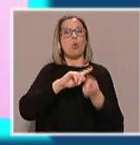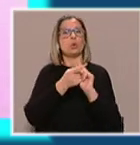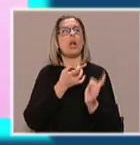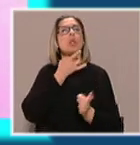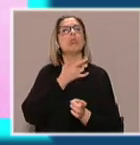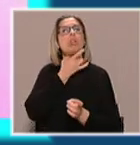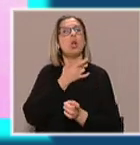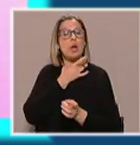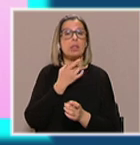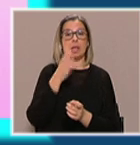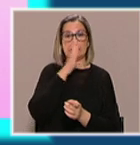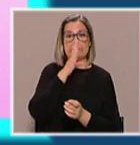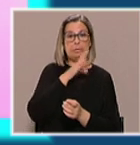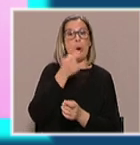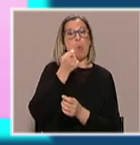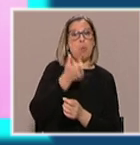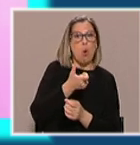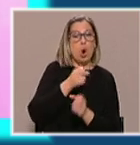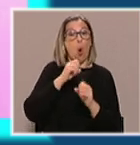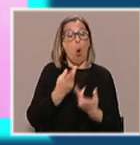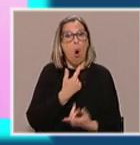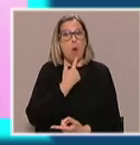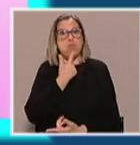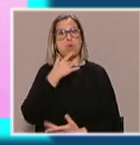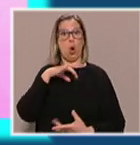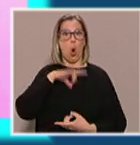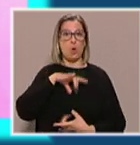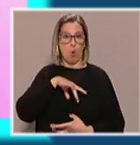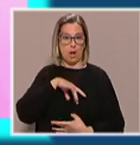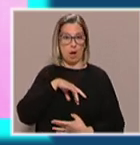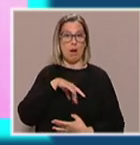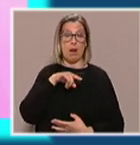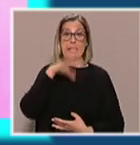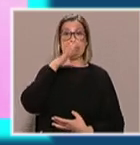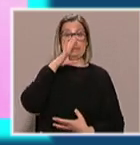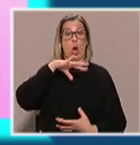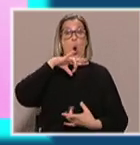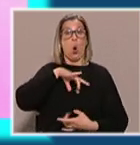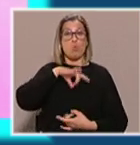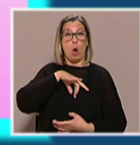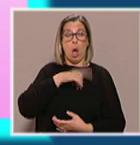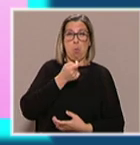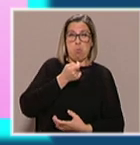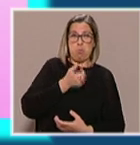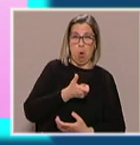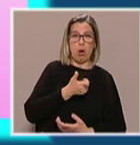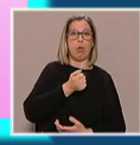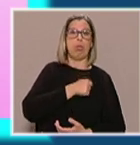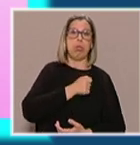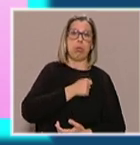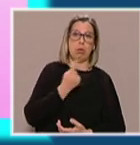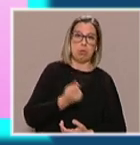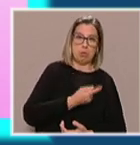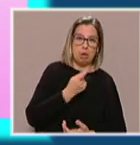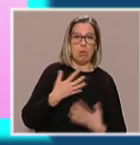glândula tiroide produz pouca ou demasiada hormona. Quando a produção de hormona tiroide é baixa, traduz-se num ritmo cardíaco lento, fadiga